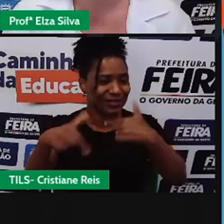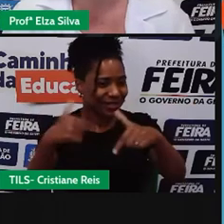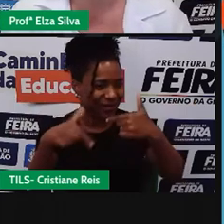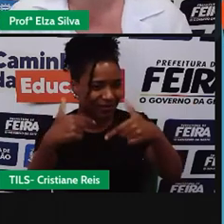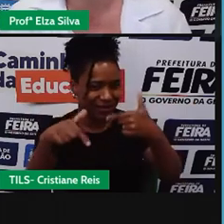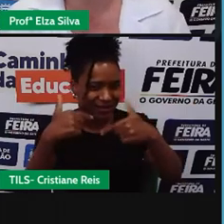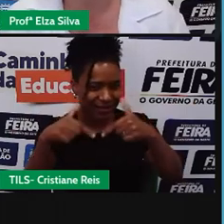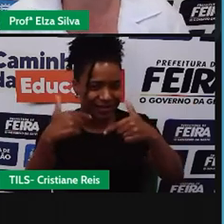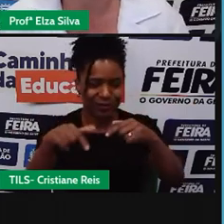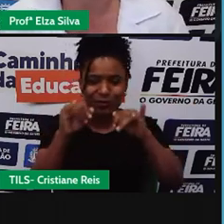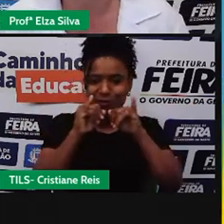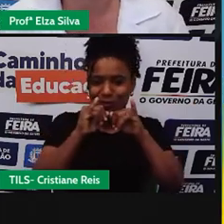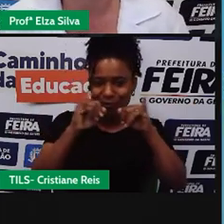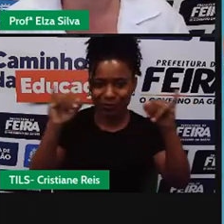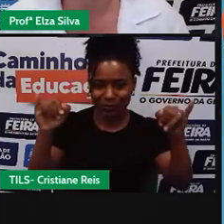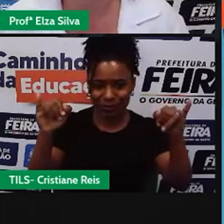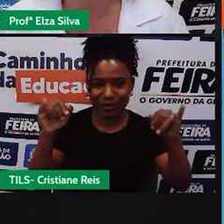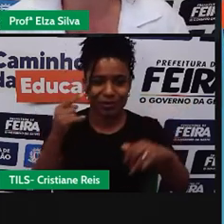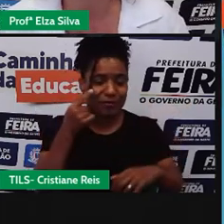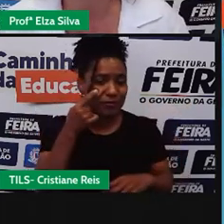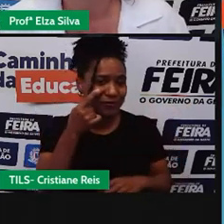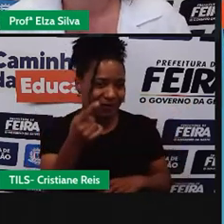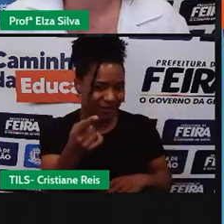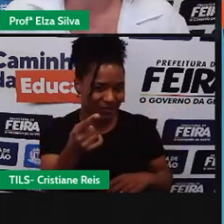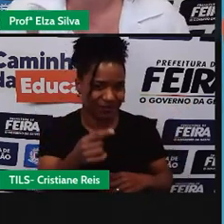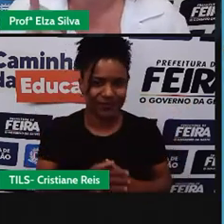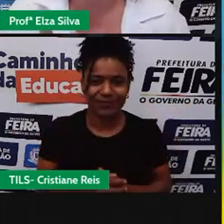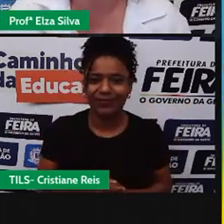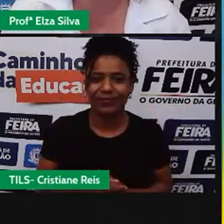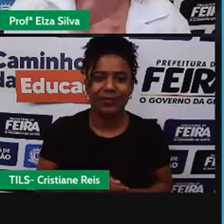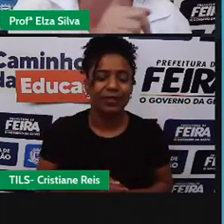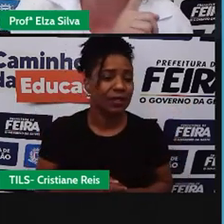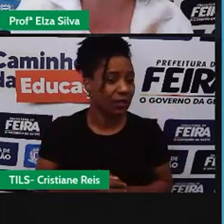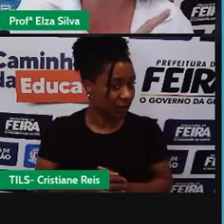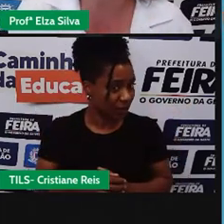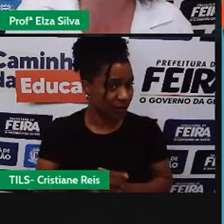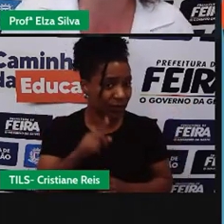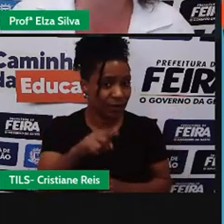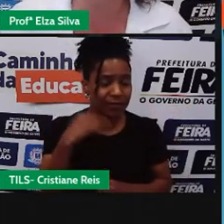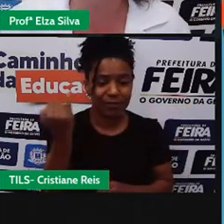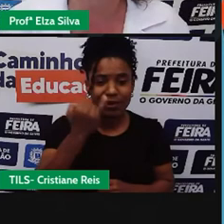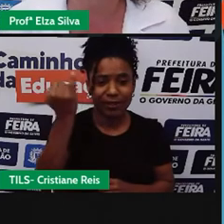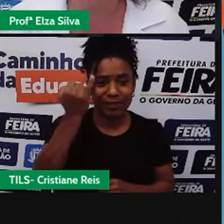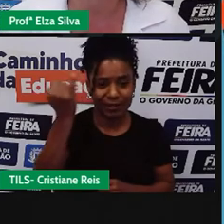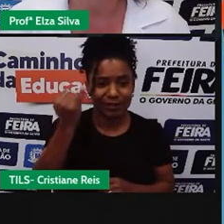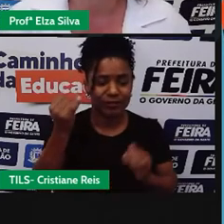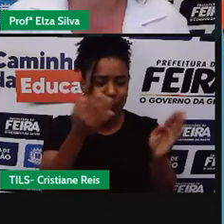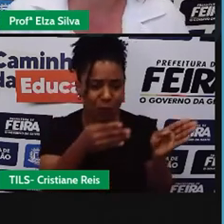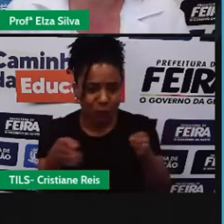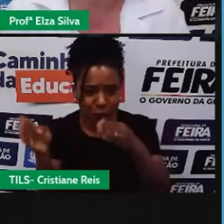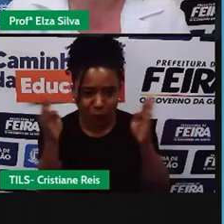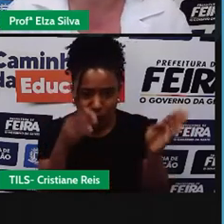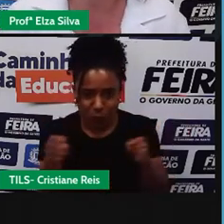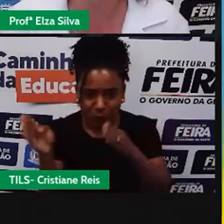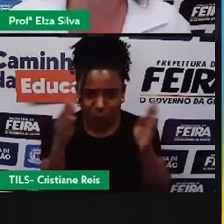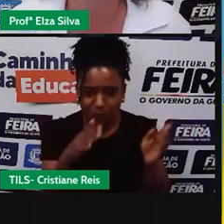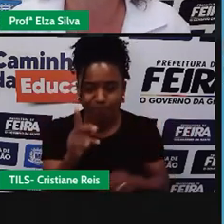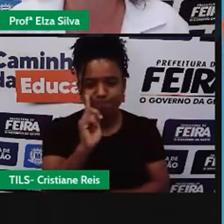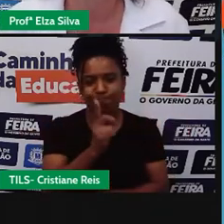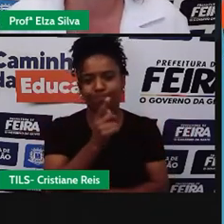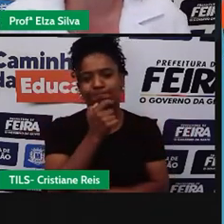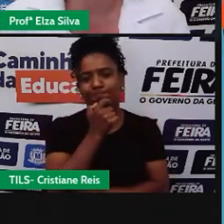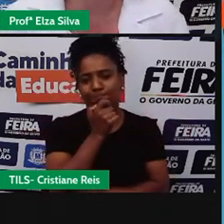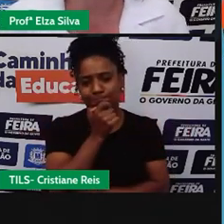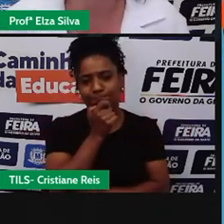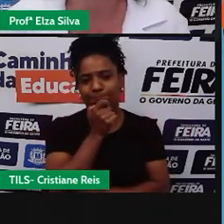que caracterizam este gênero, ok? É importante que você assista novamente esta aula para você